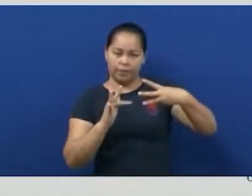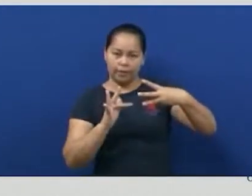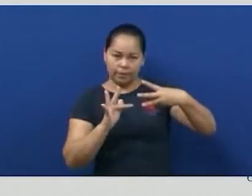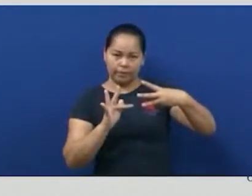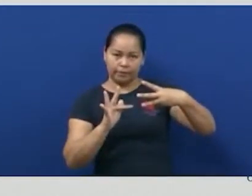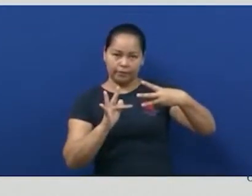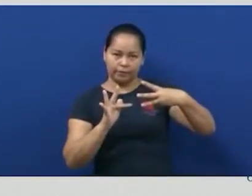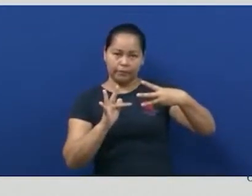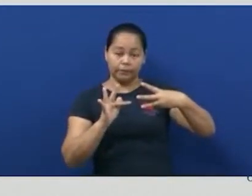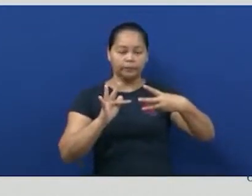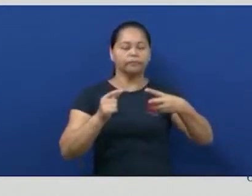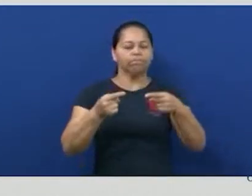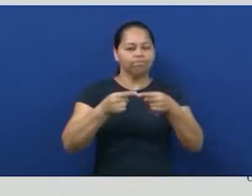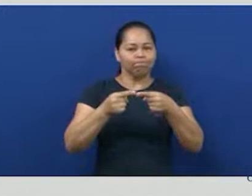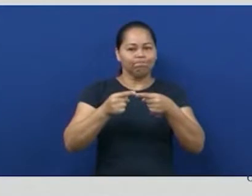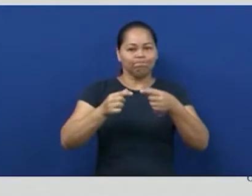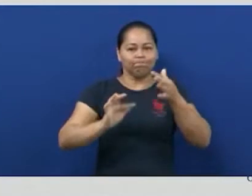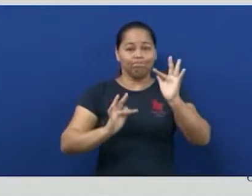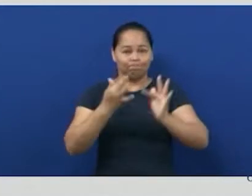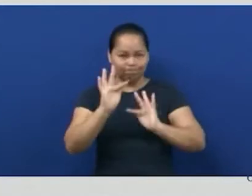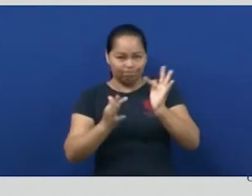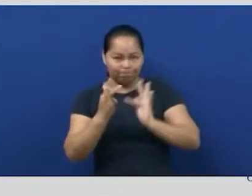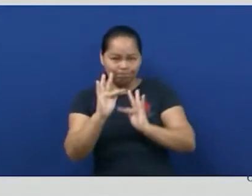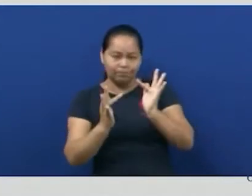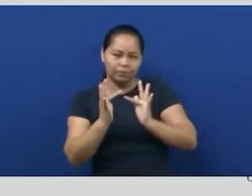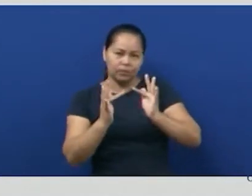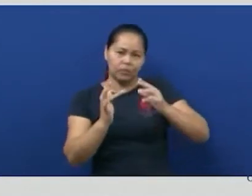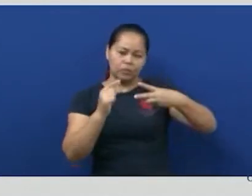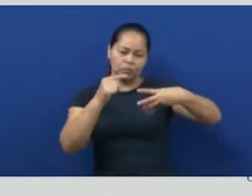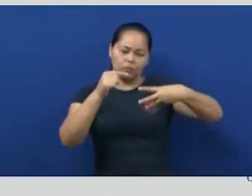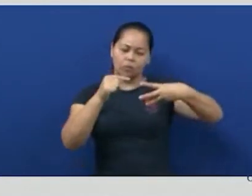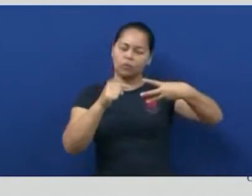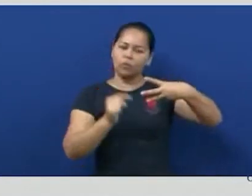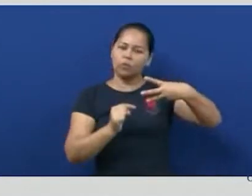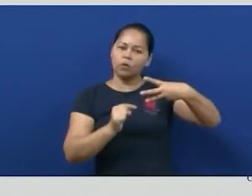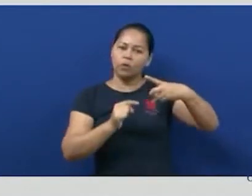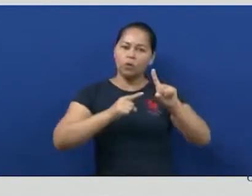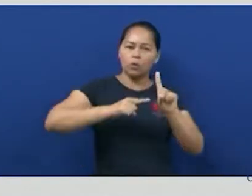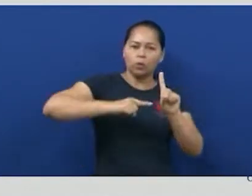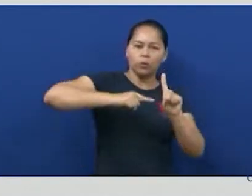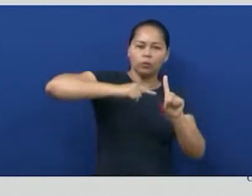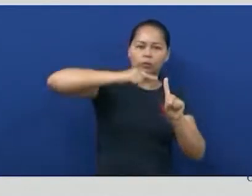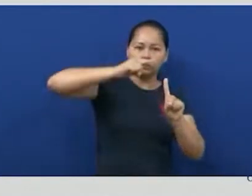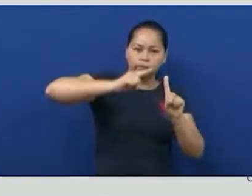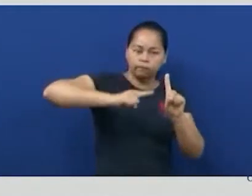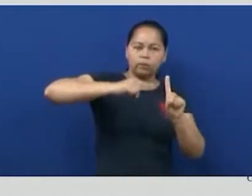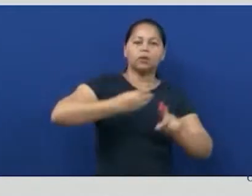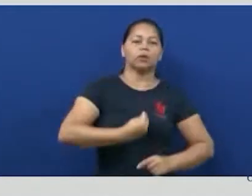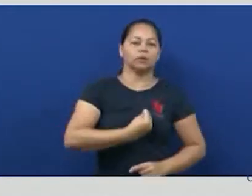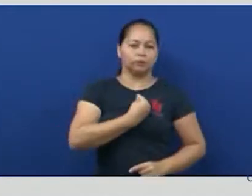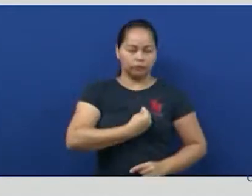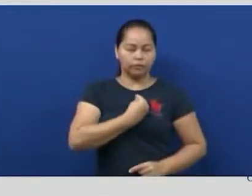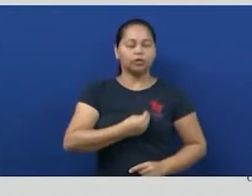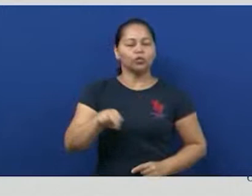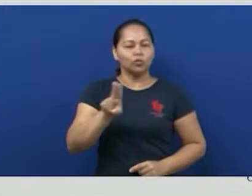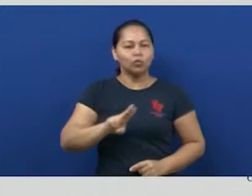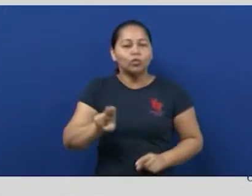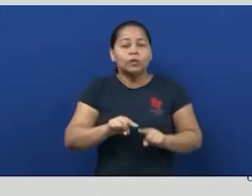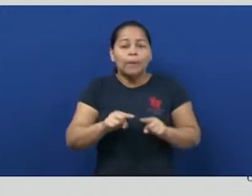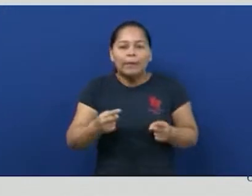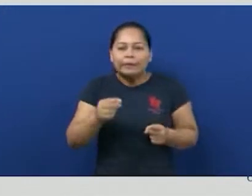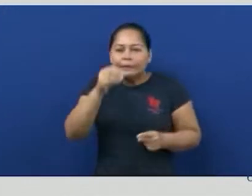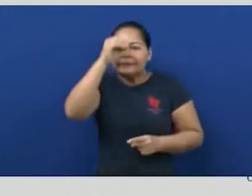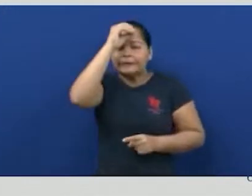Fahrenheit. Essas 3 escalas, elas são utilizadas na nossa vida e elas